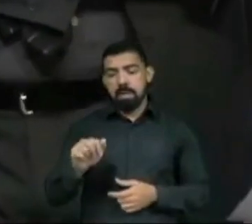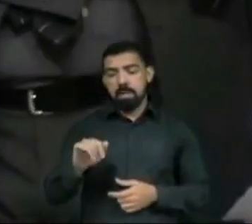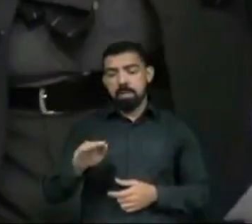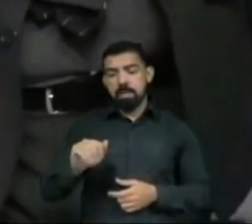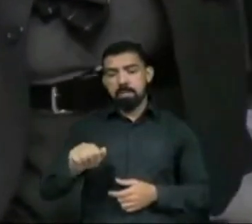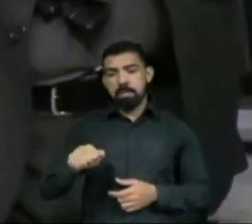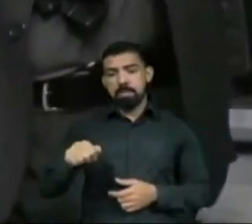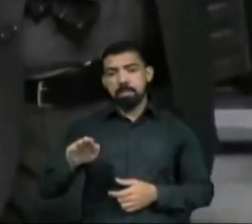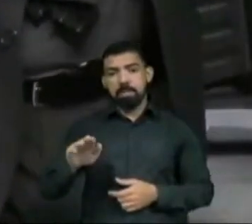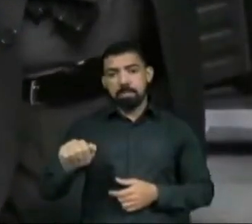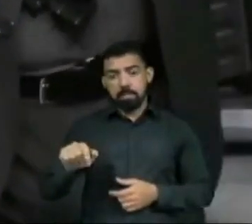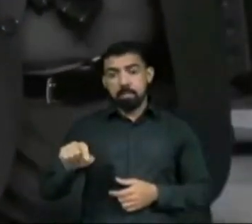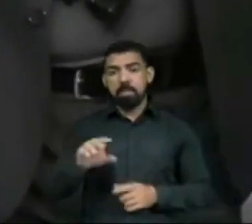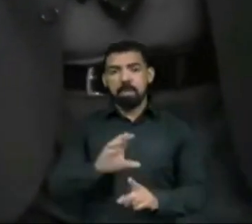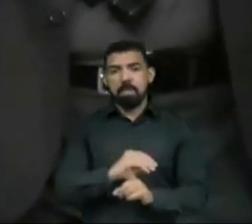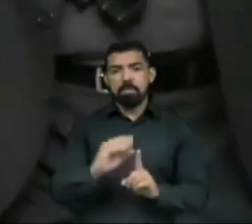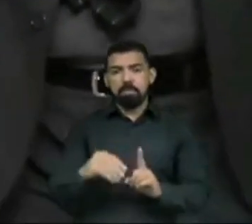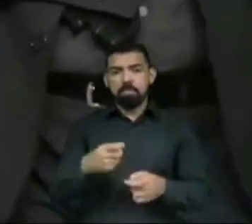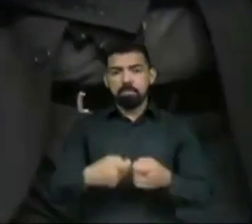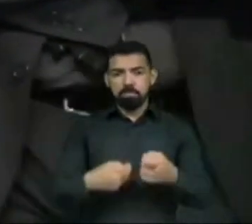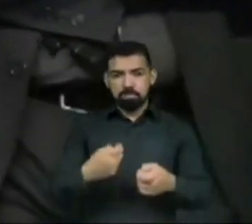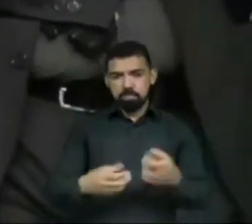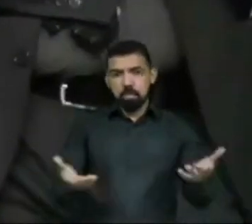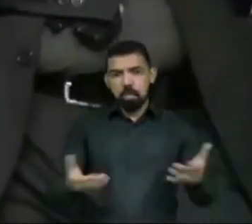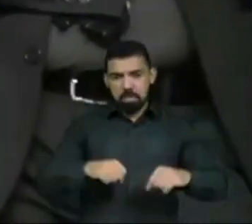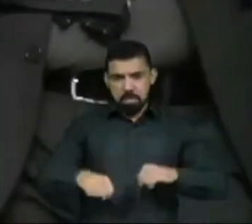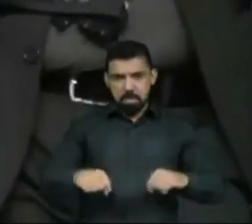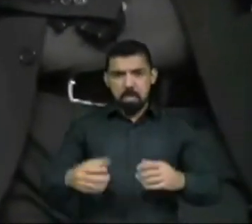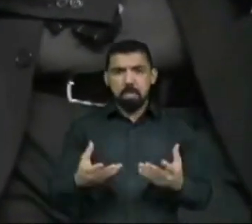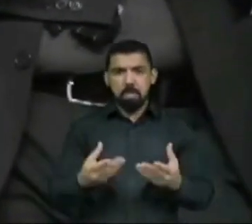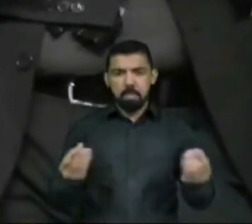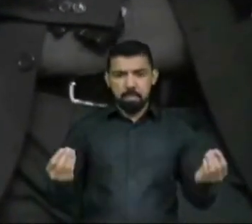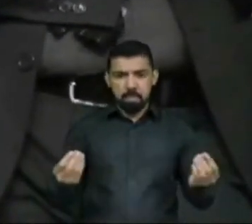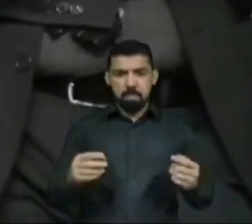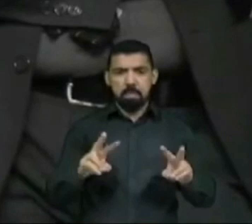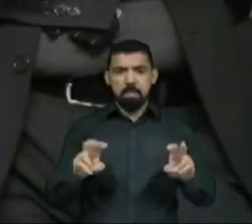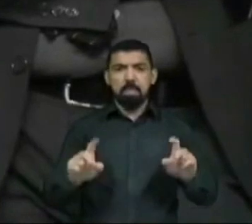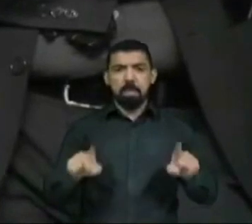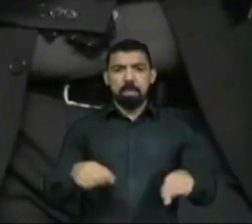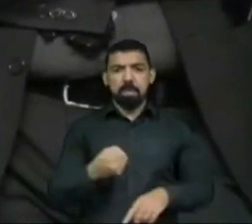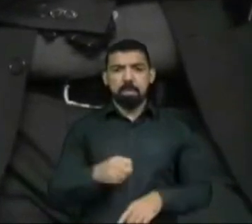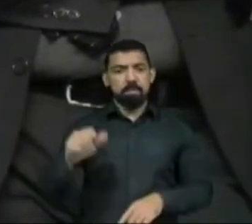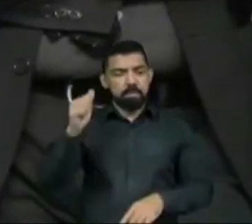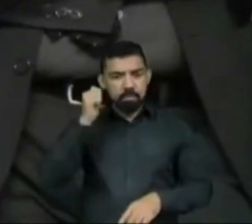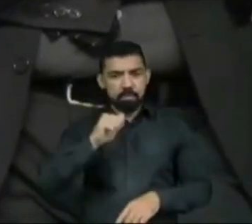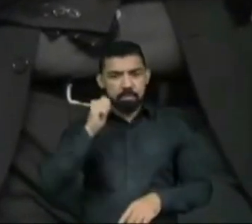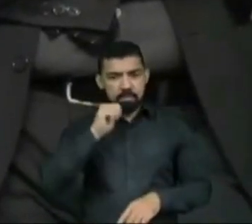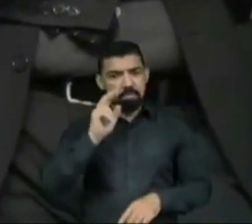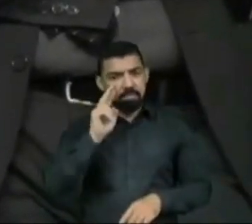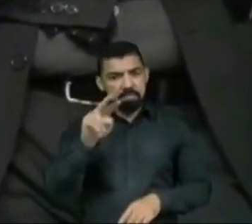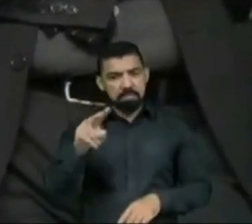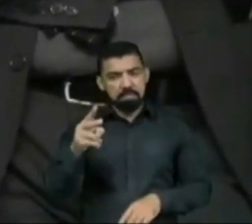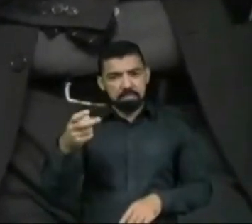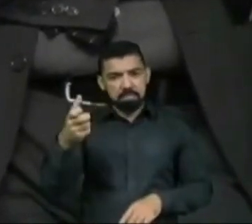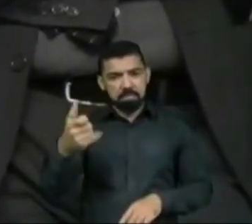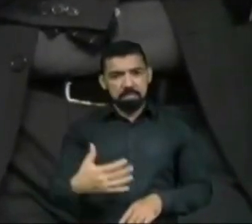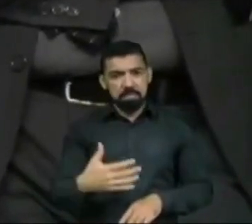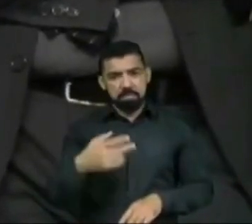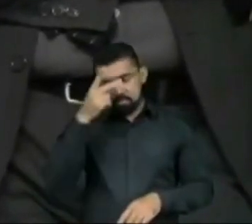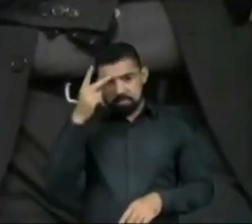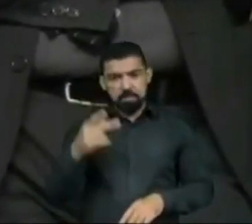a alunos. Hoje foi debatido muito hoje, doutora Silvana, concernente à defesa da mulher. Eu vi